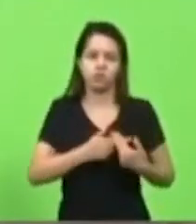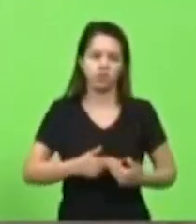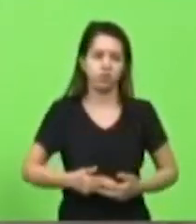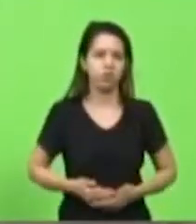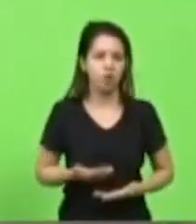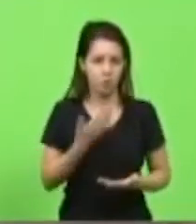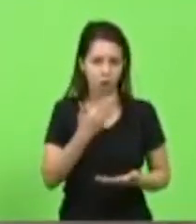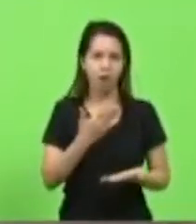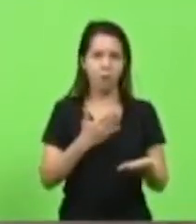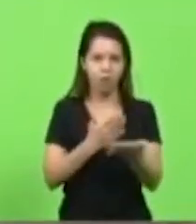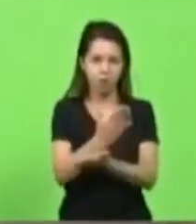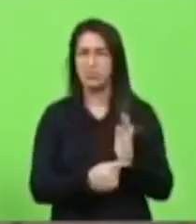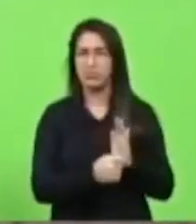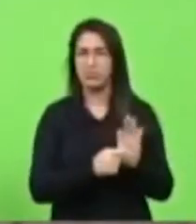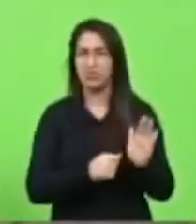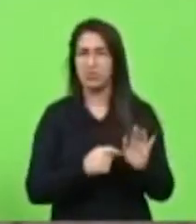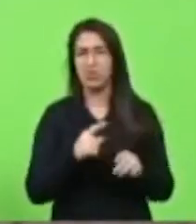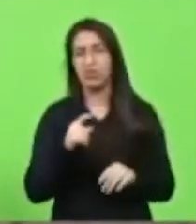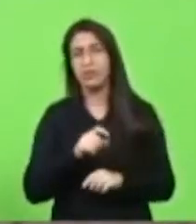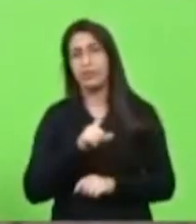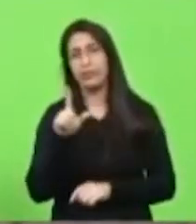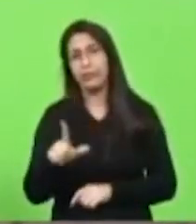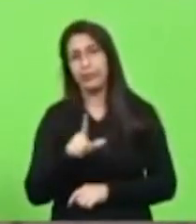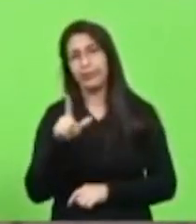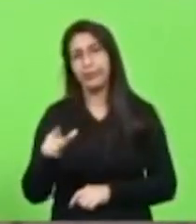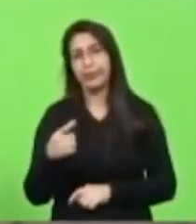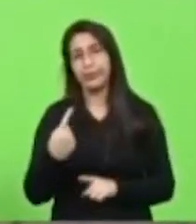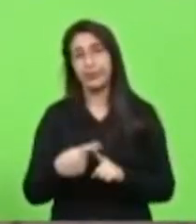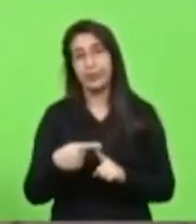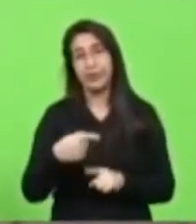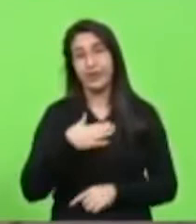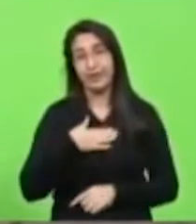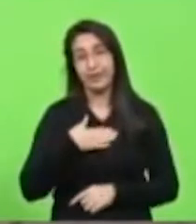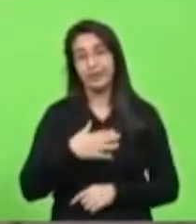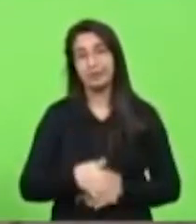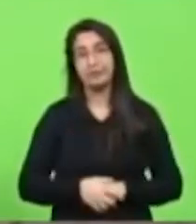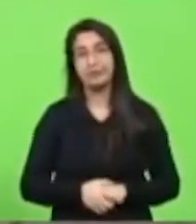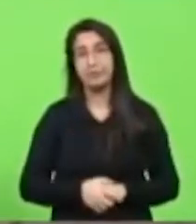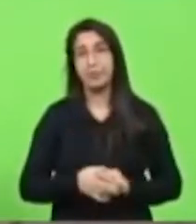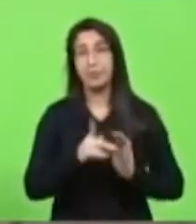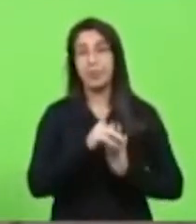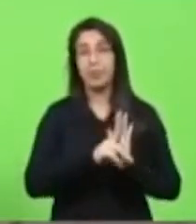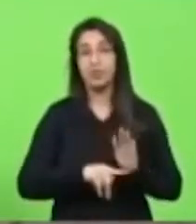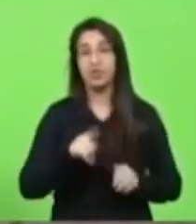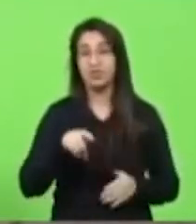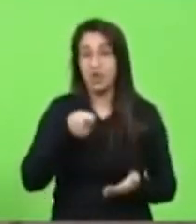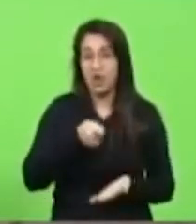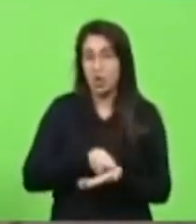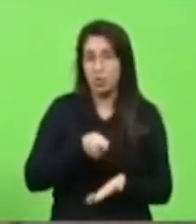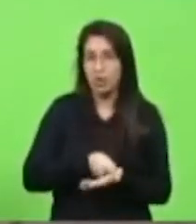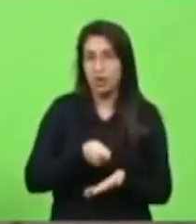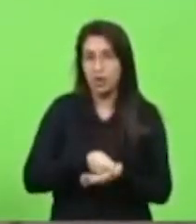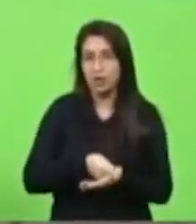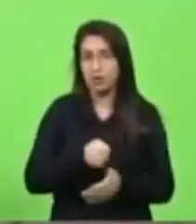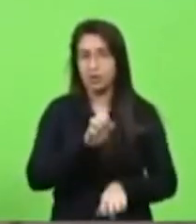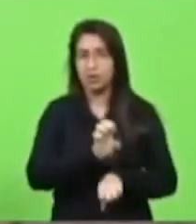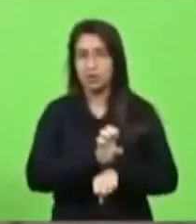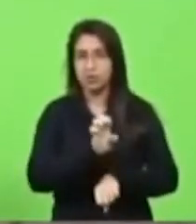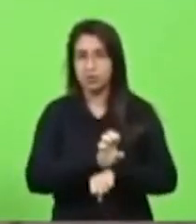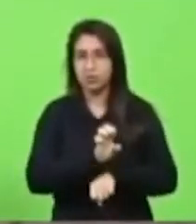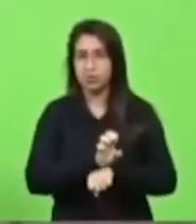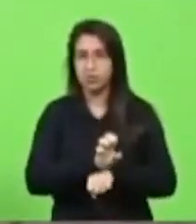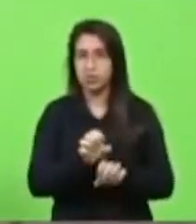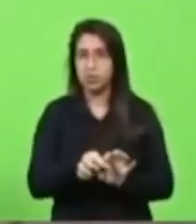aprovação para a gente derrubar esse veto. E uma questão importante desse projeto é que não cria uma obrigatoriedade do Estado fornecer os equipamentos, isso é